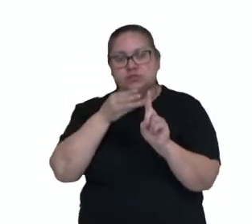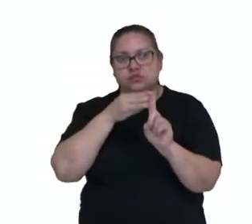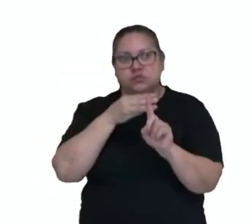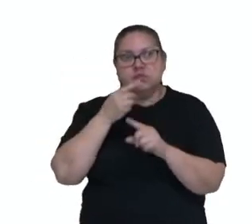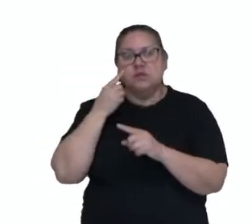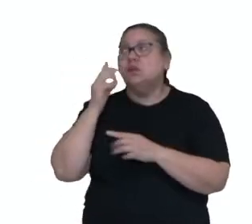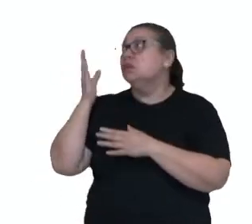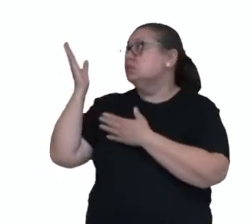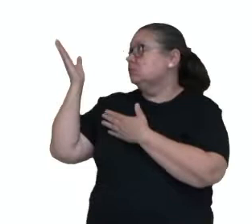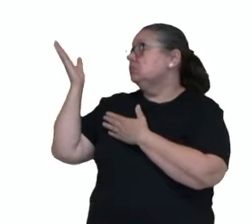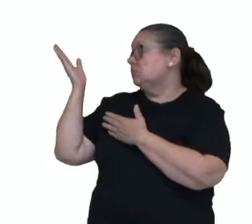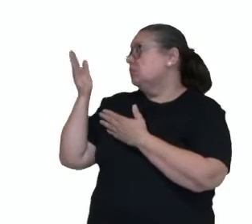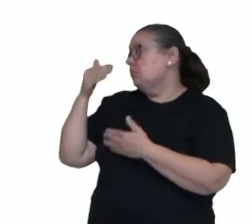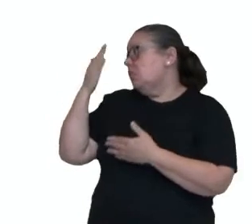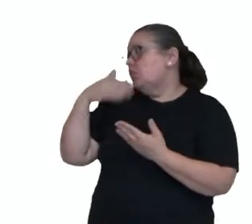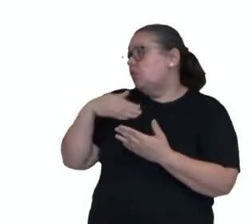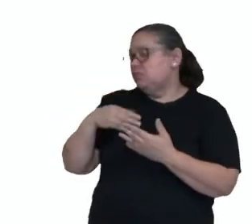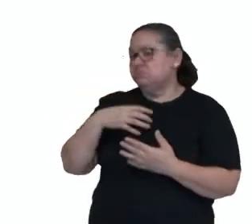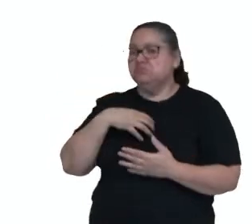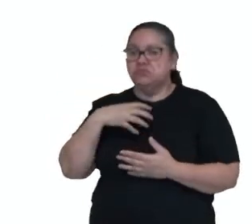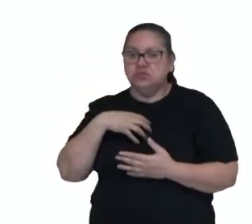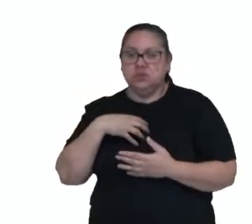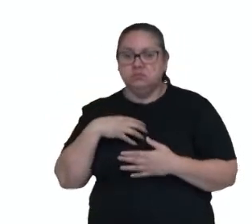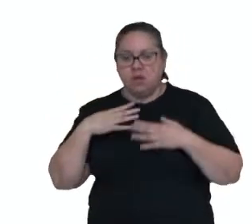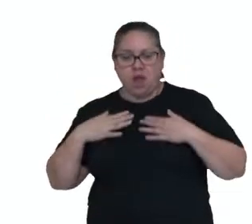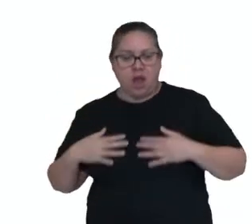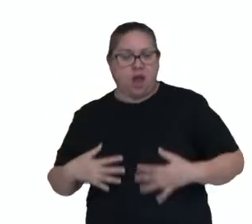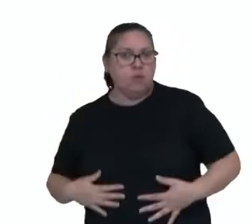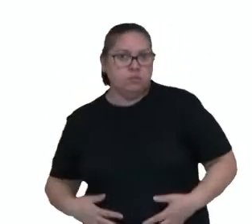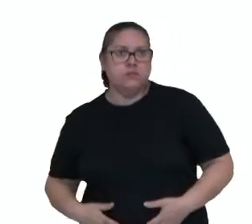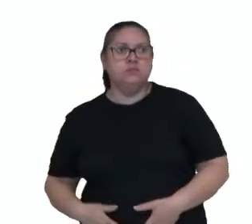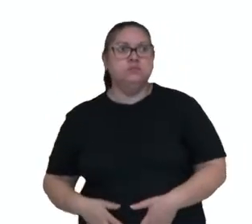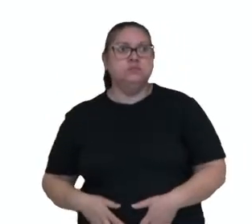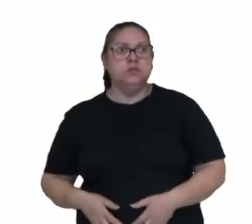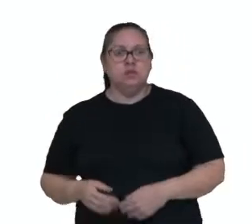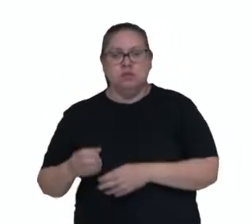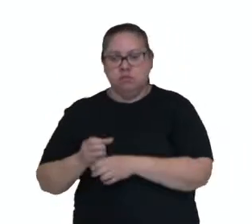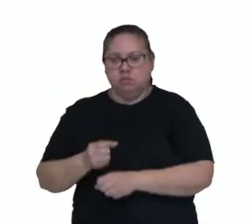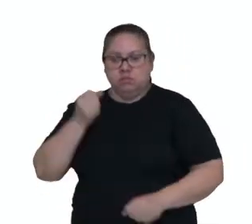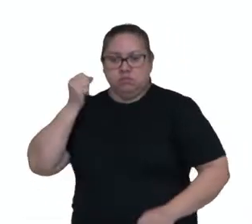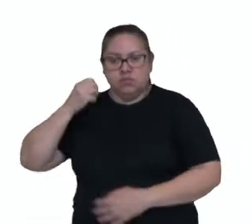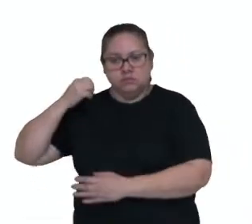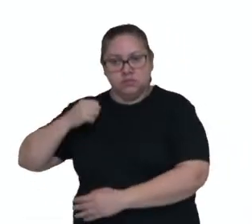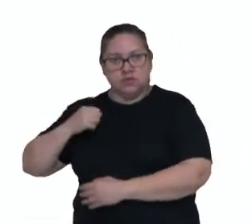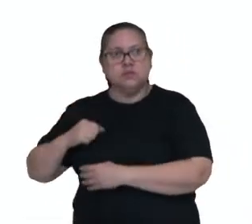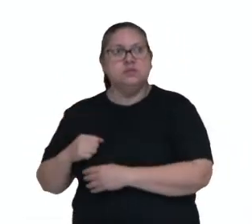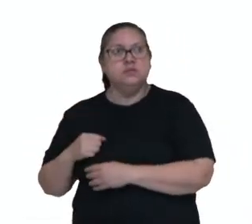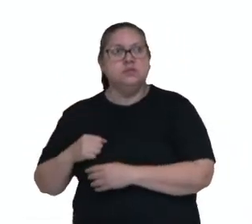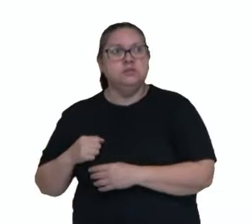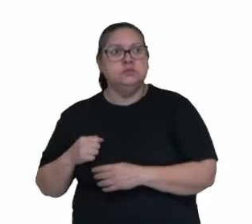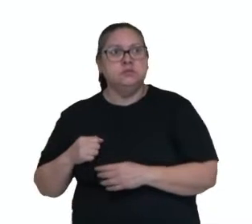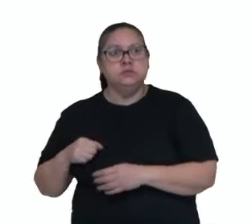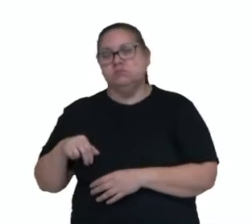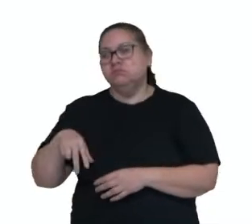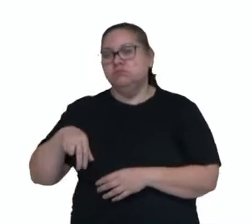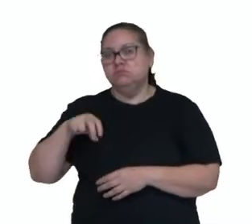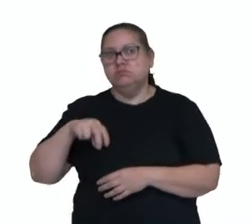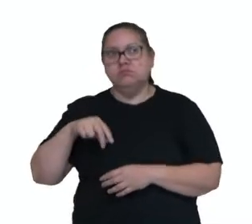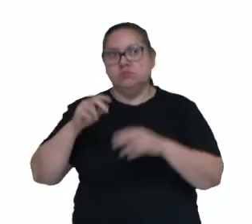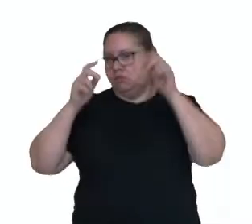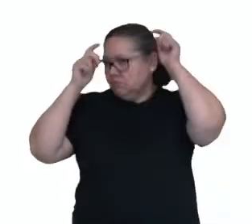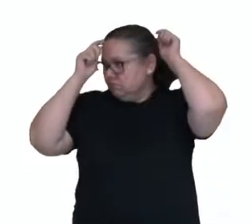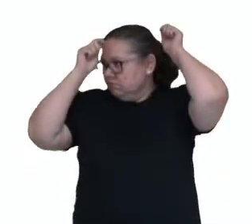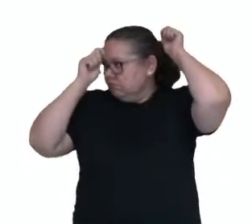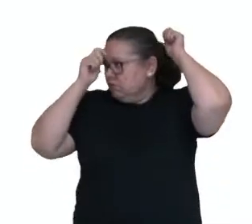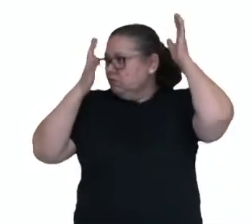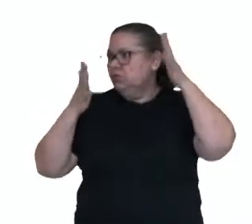de uma provável forma que um bandeirante se vestia, né? Sua garrucha, né? Sua baioneta, seu chapéuzão